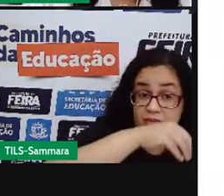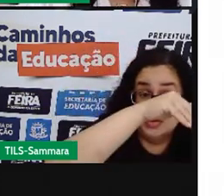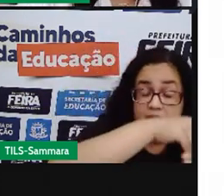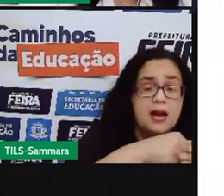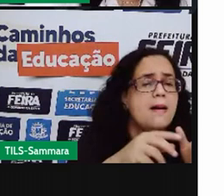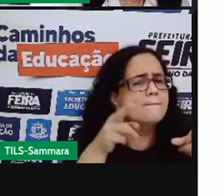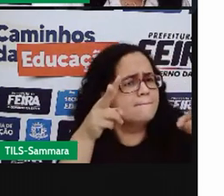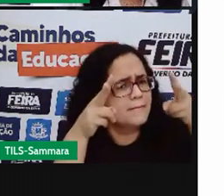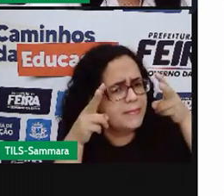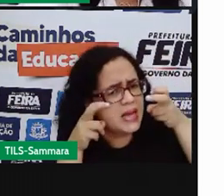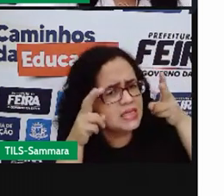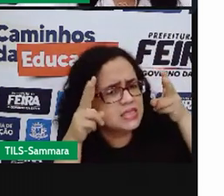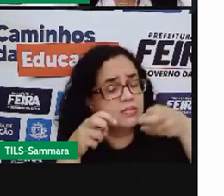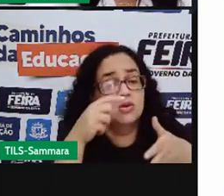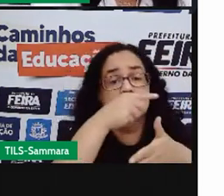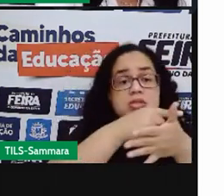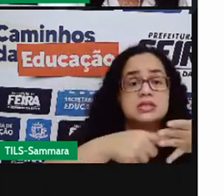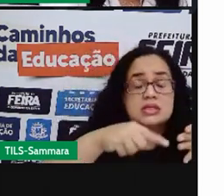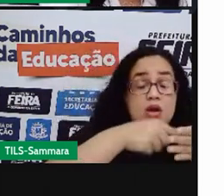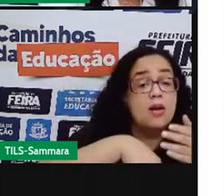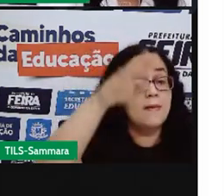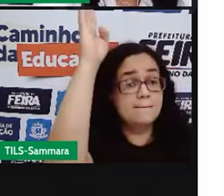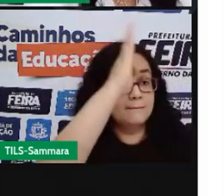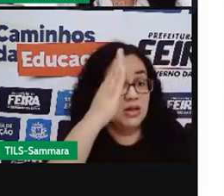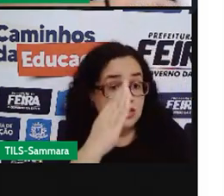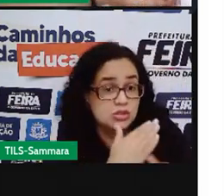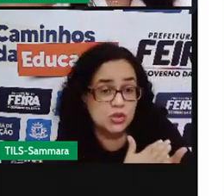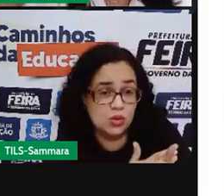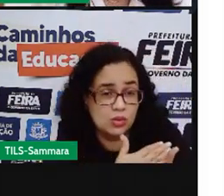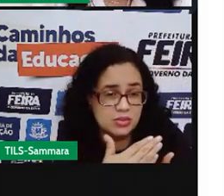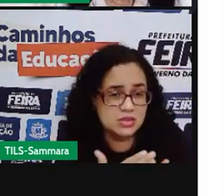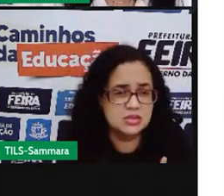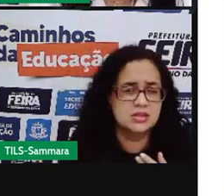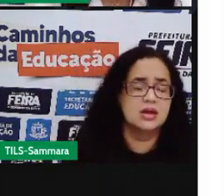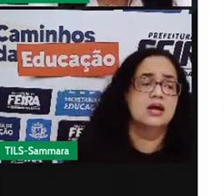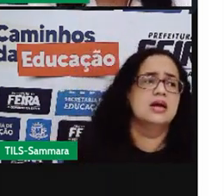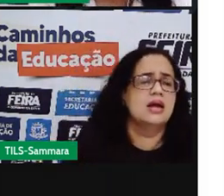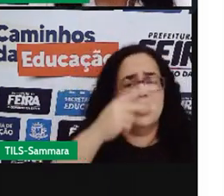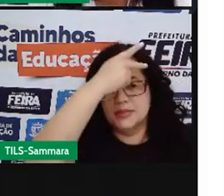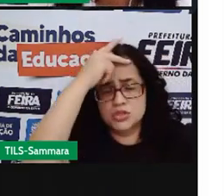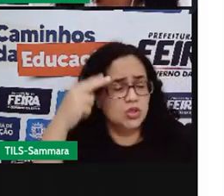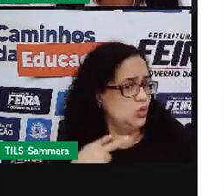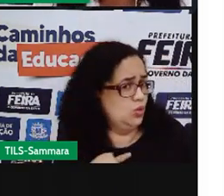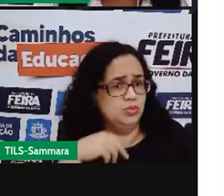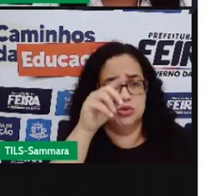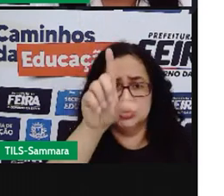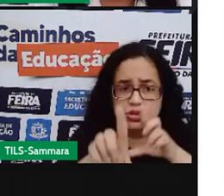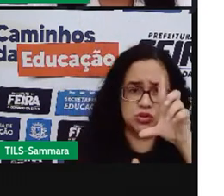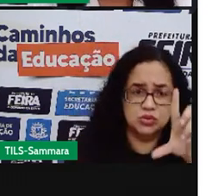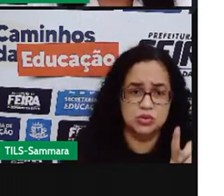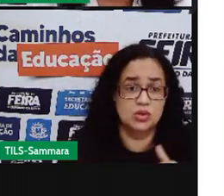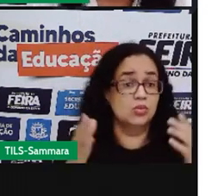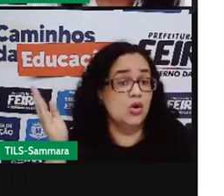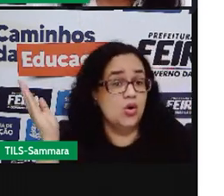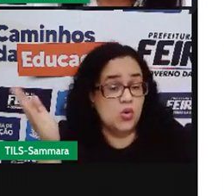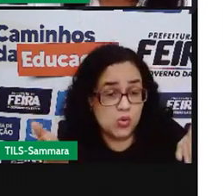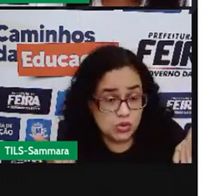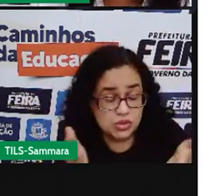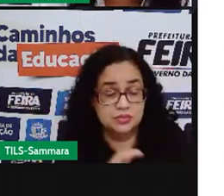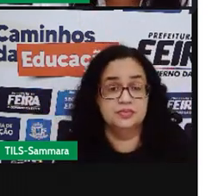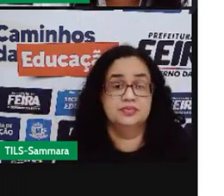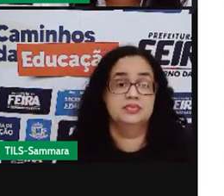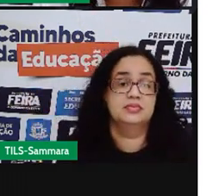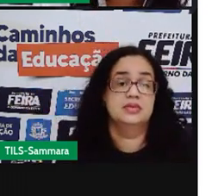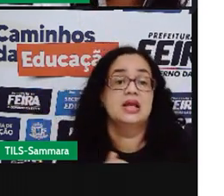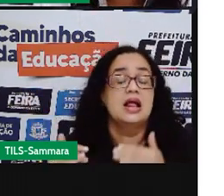você percebeu que as eleições no Brasil começaram de voto indireto até o como nós votamos hoje, que